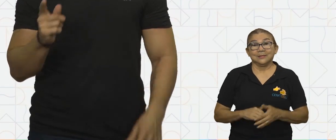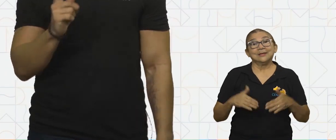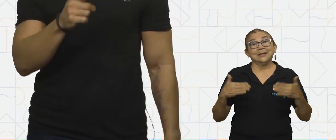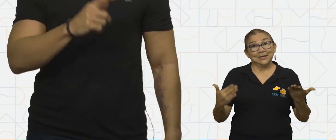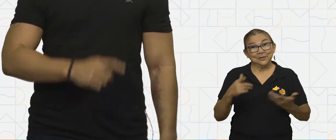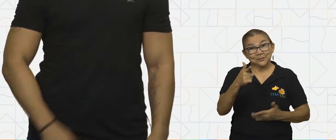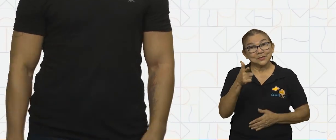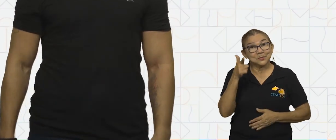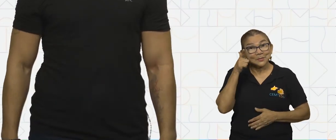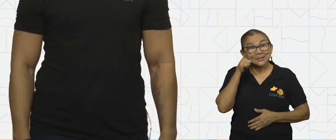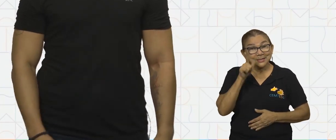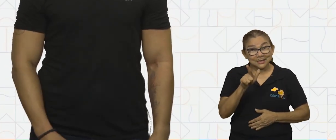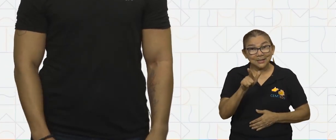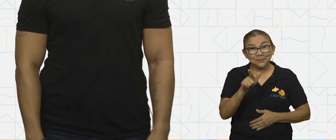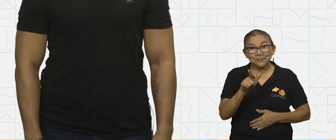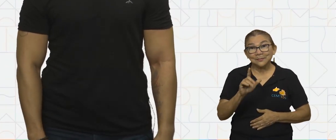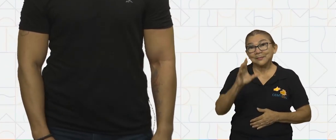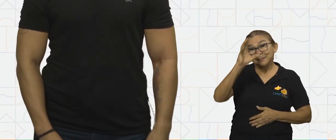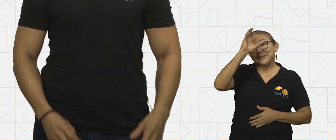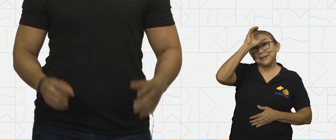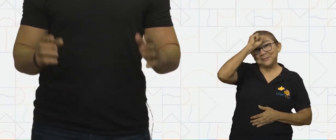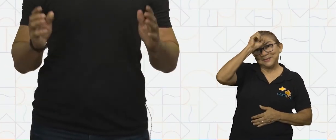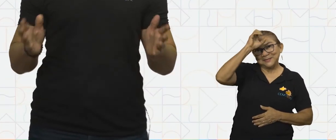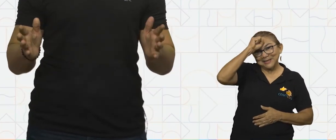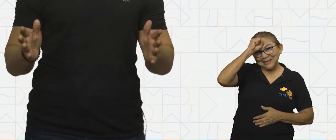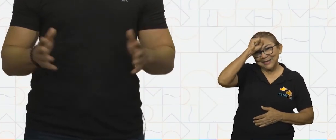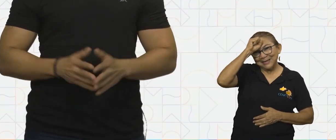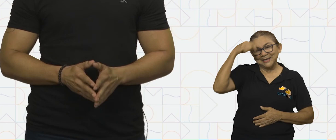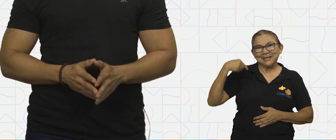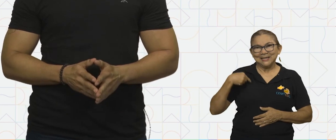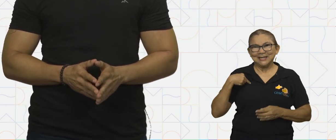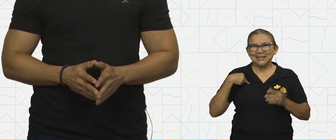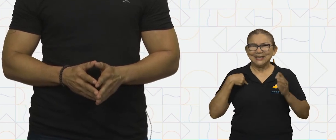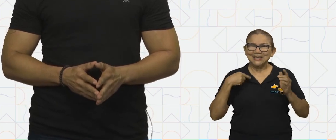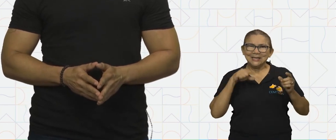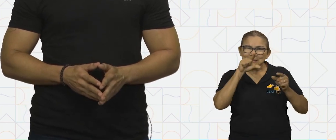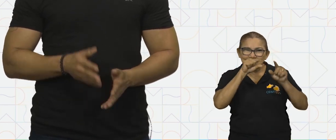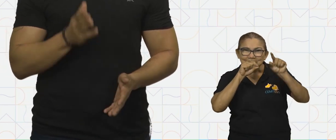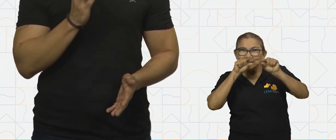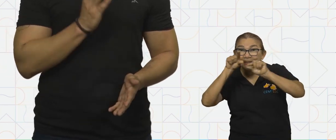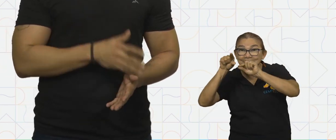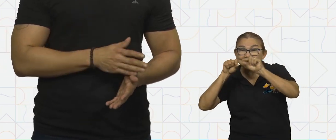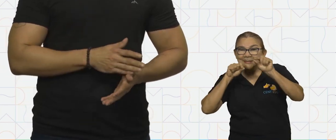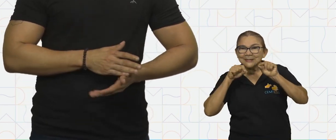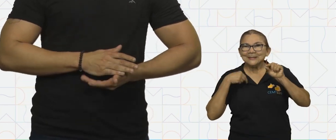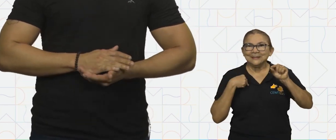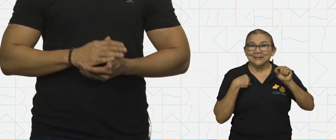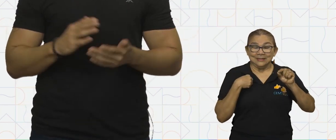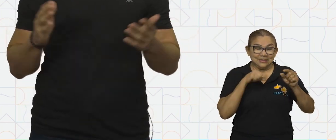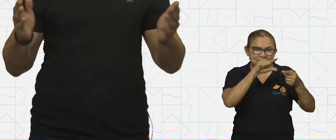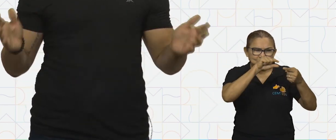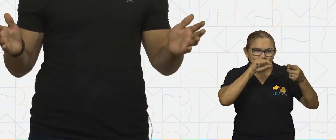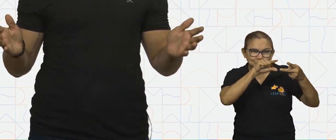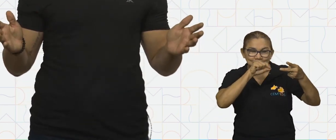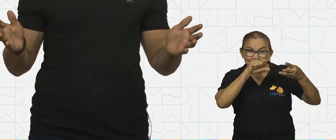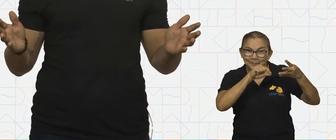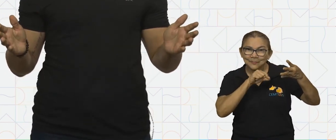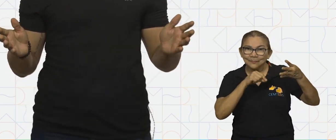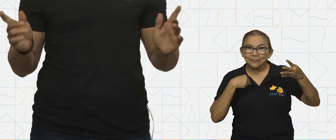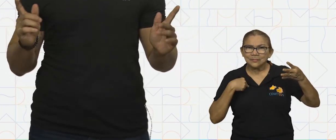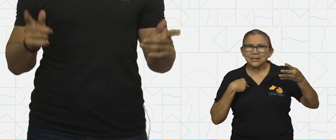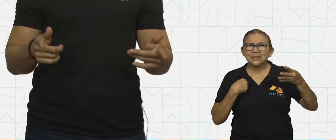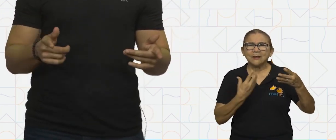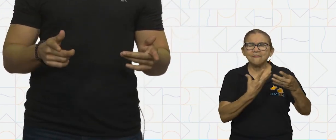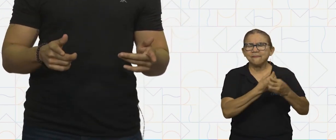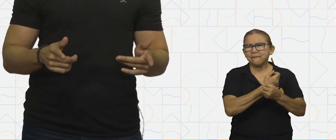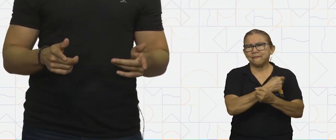1985. E aí, conseguiu identificar as formas de organização do poder político do nosso país? Desde 1500, percebemos que várias formas de